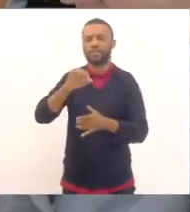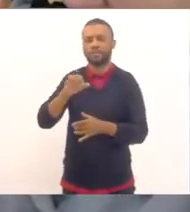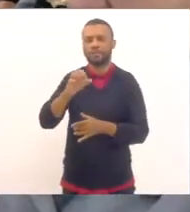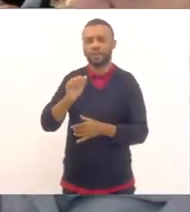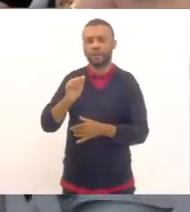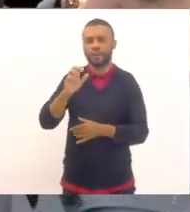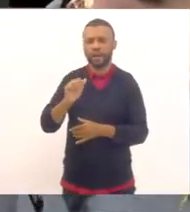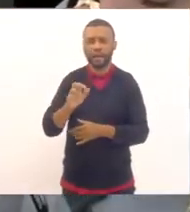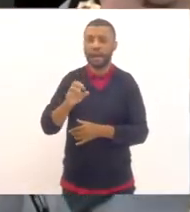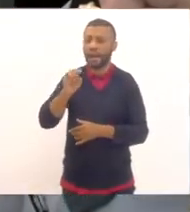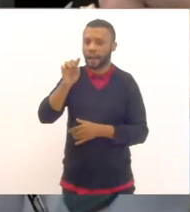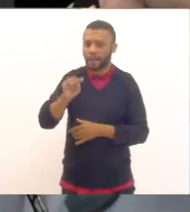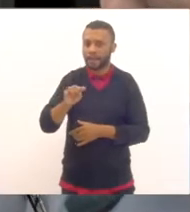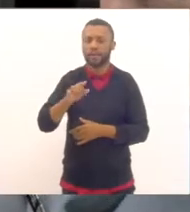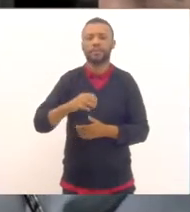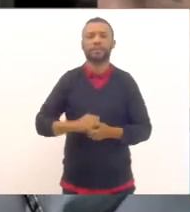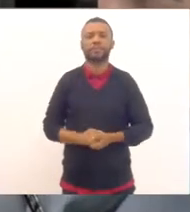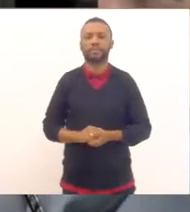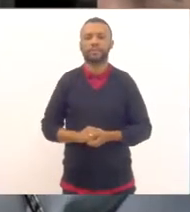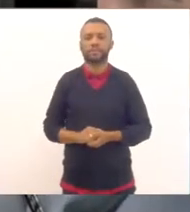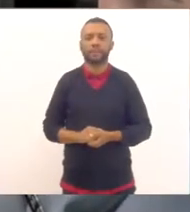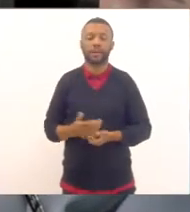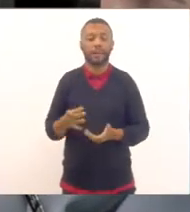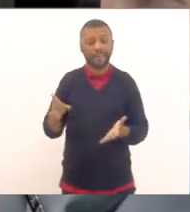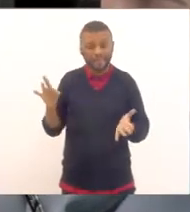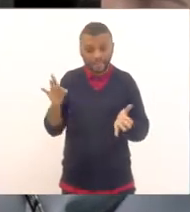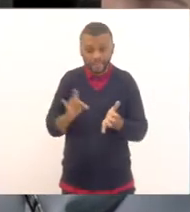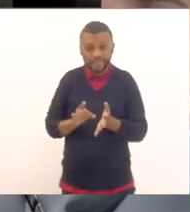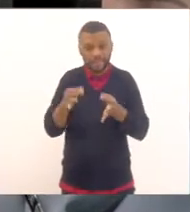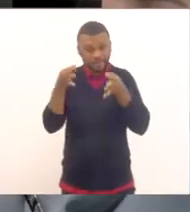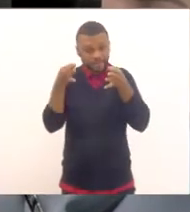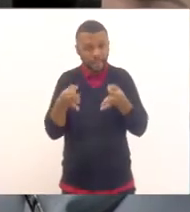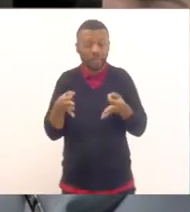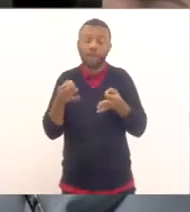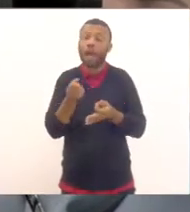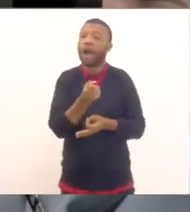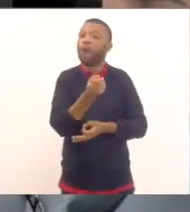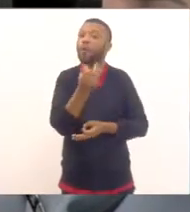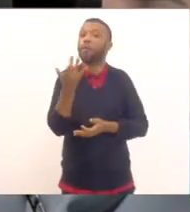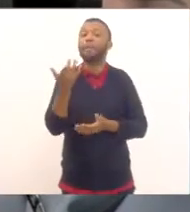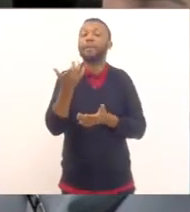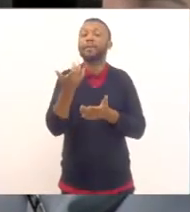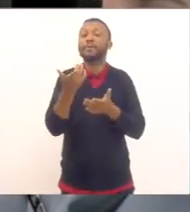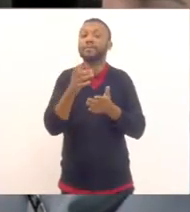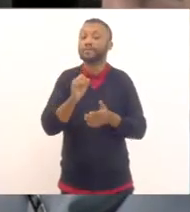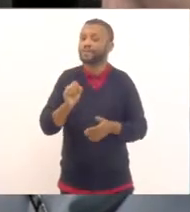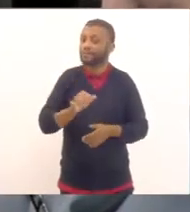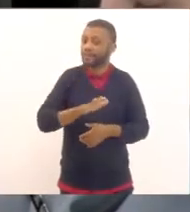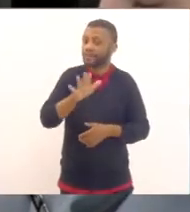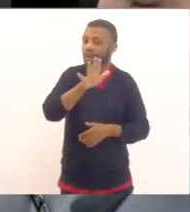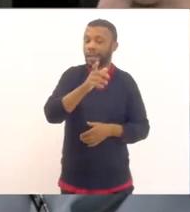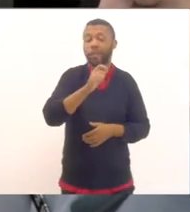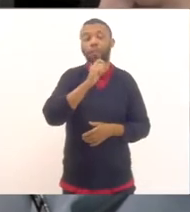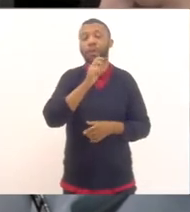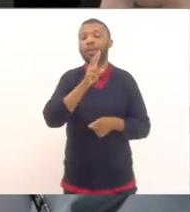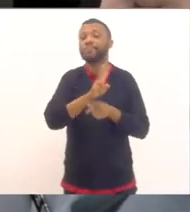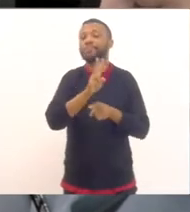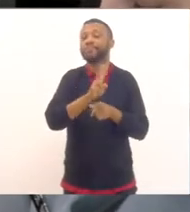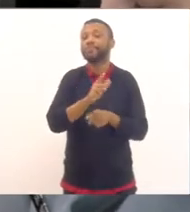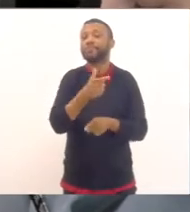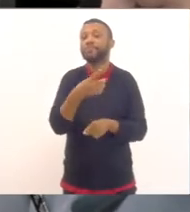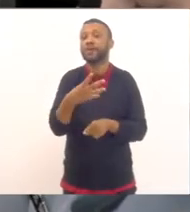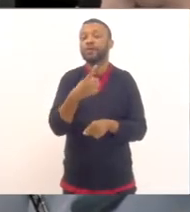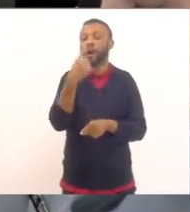assim de fato algumas comunidades realmente não tem a permanência de 24 horas da Polícia